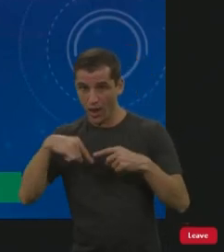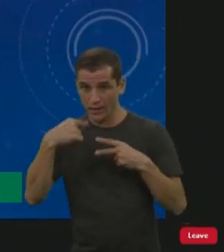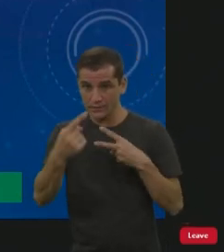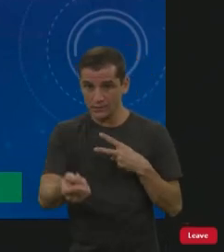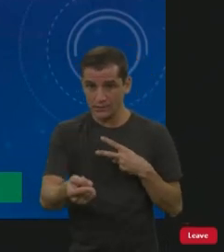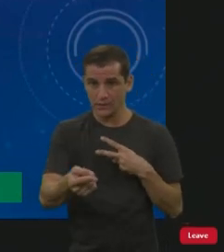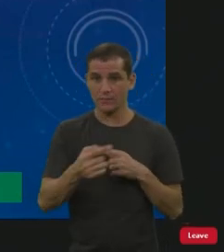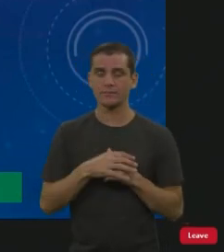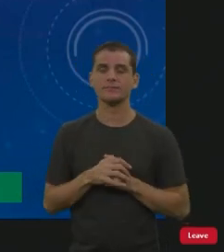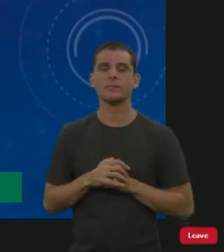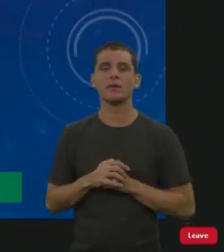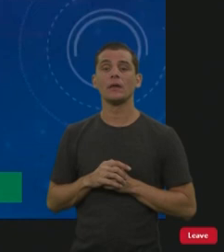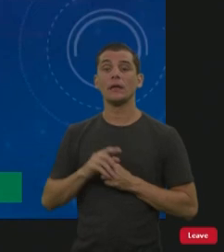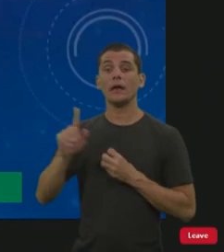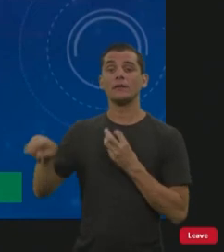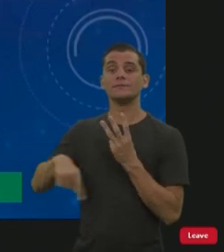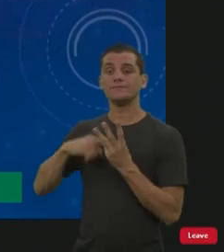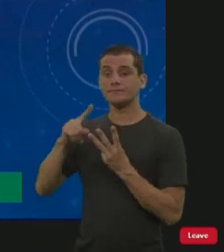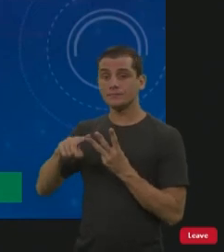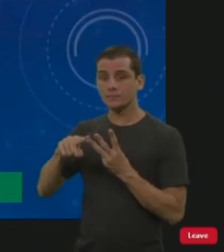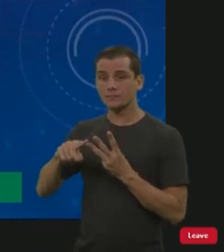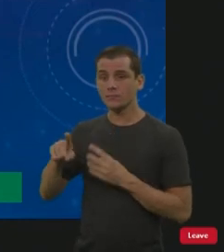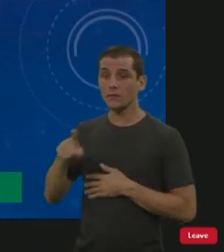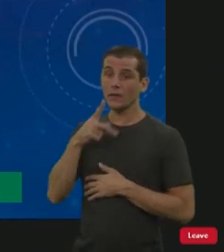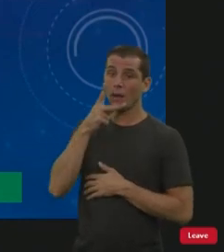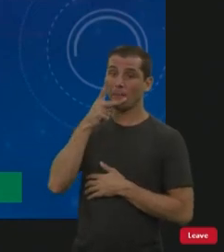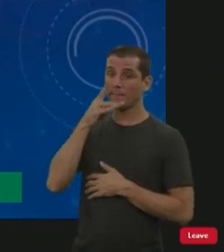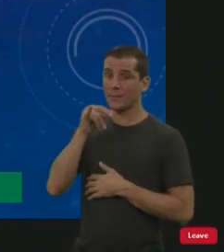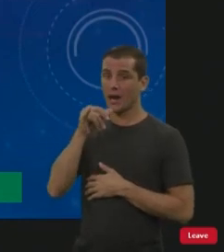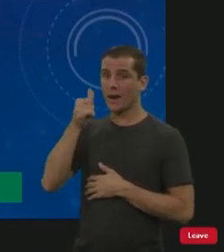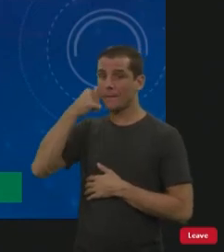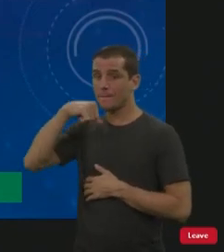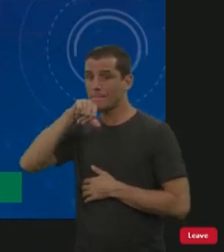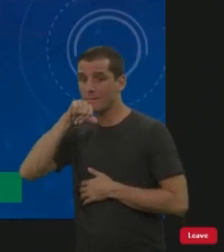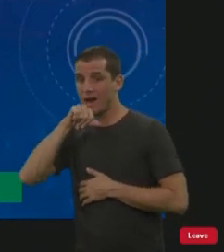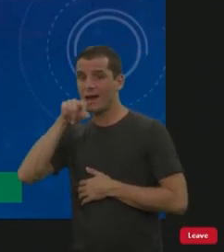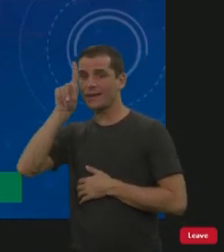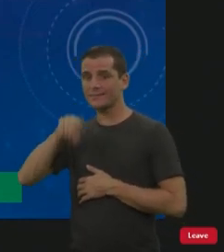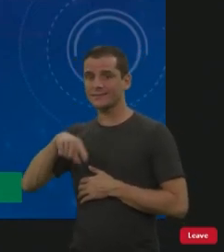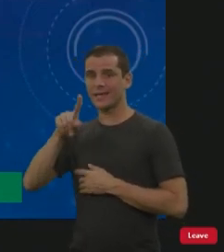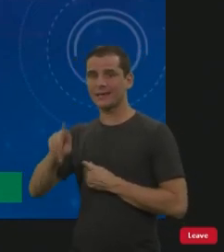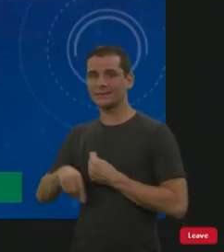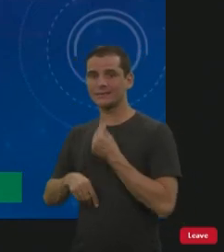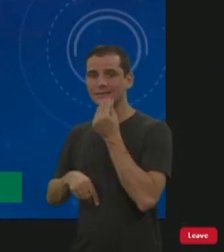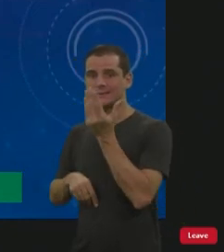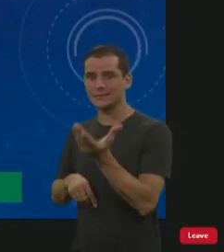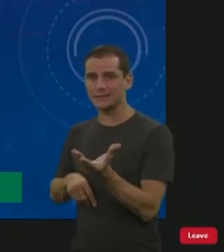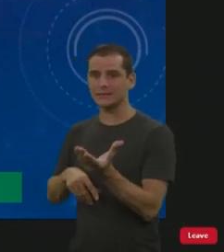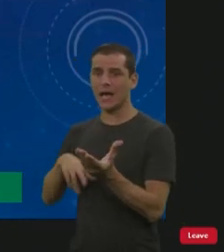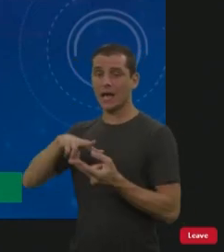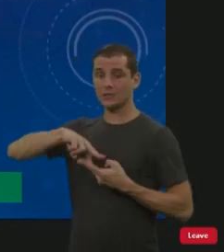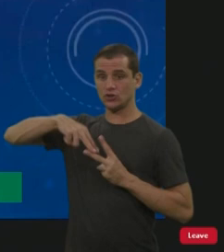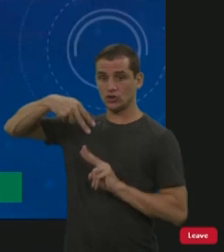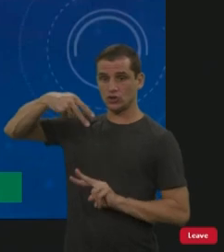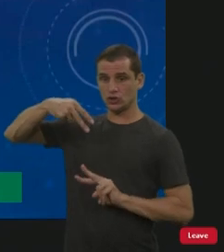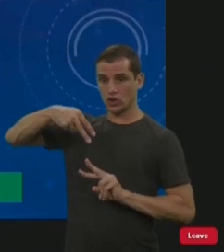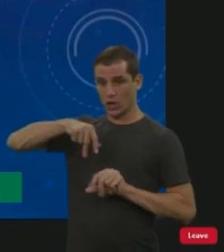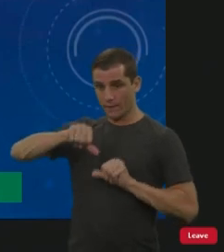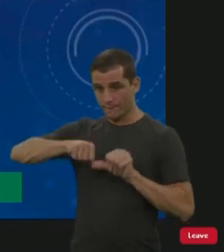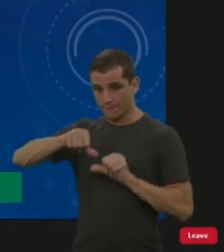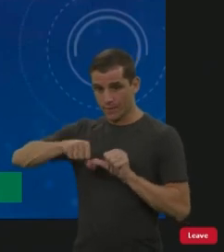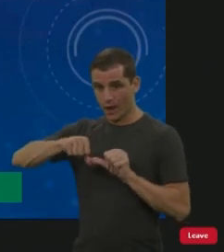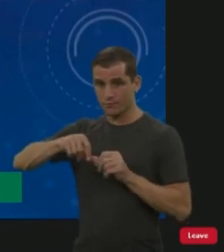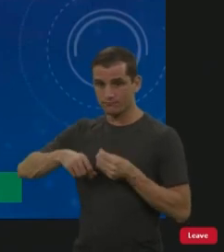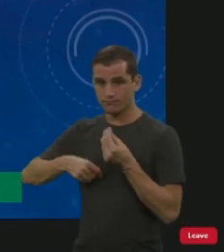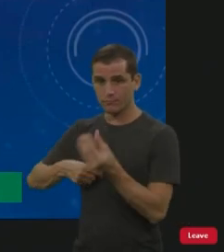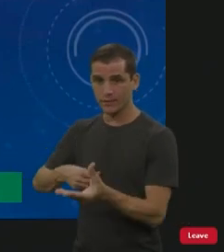de o pai e a mãe darem simultaneamente o gene com a variante para o paciente, e aí